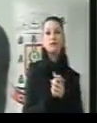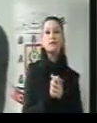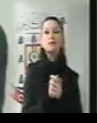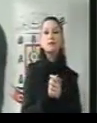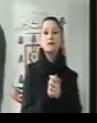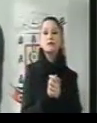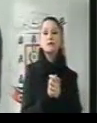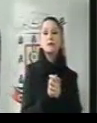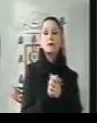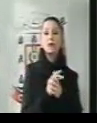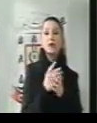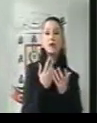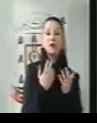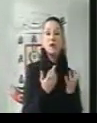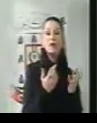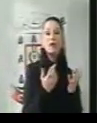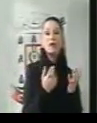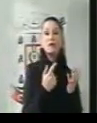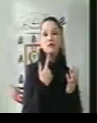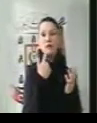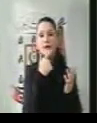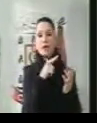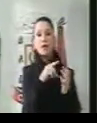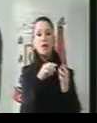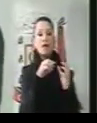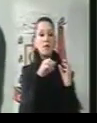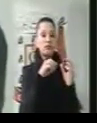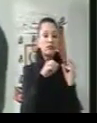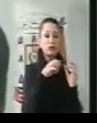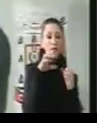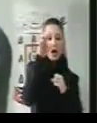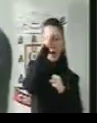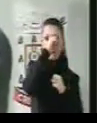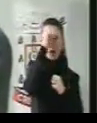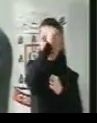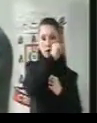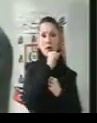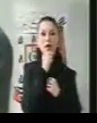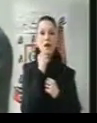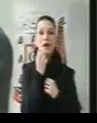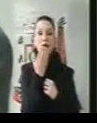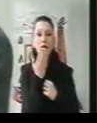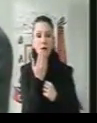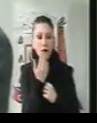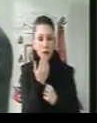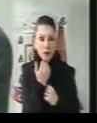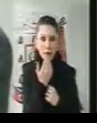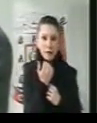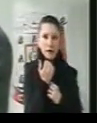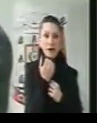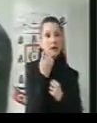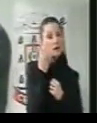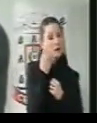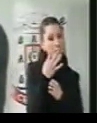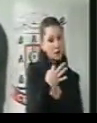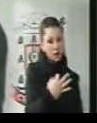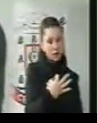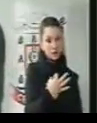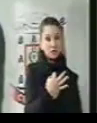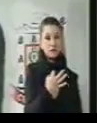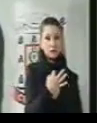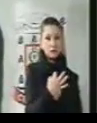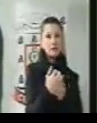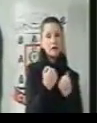e eles irão, então, aprender noções elementares da alimentação adequada, que